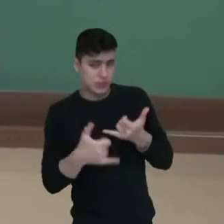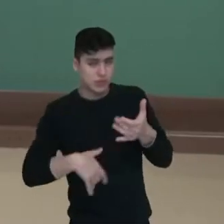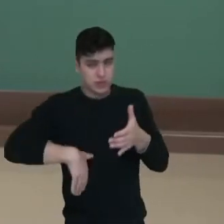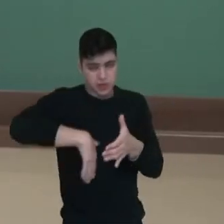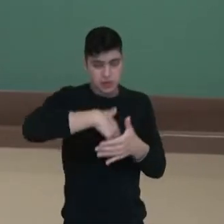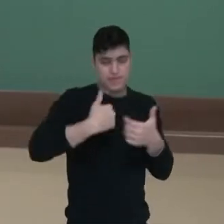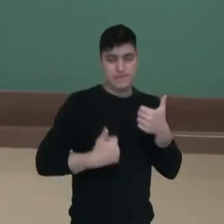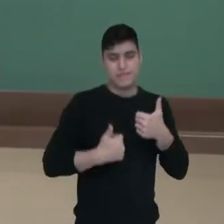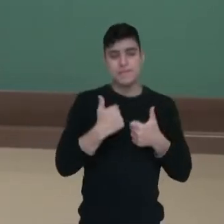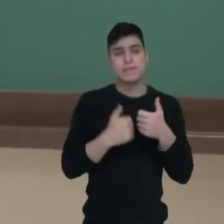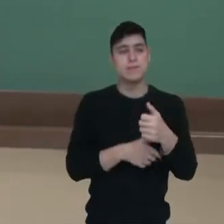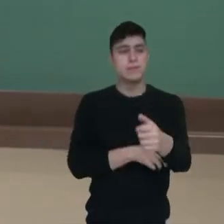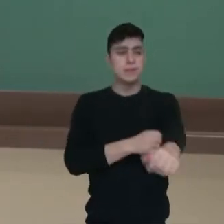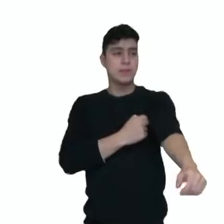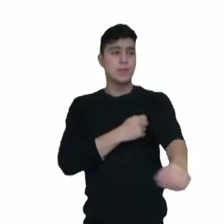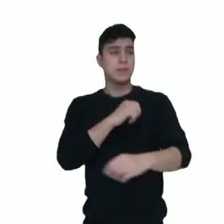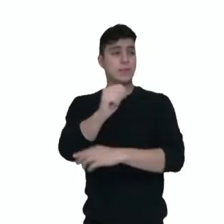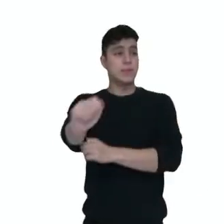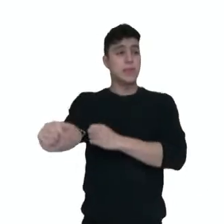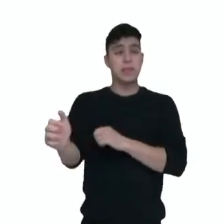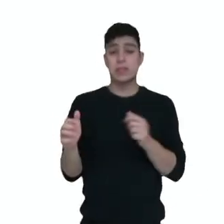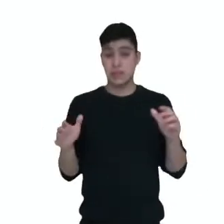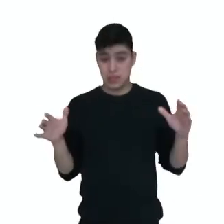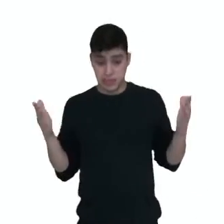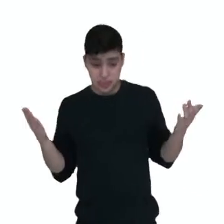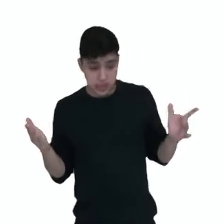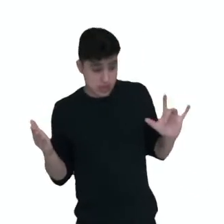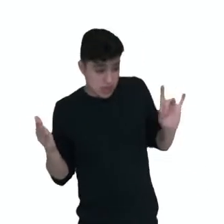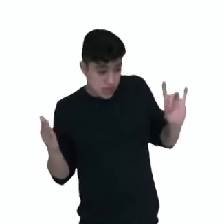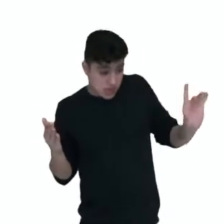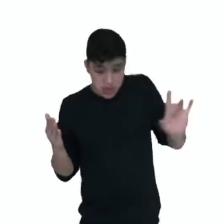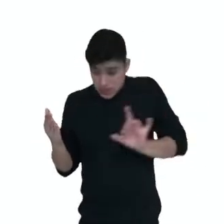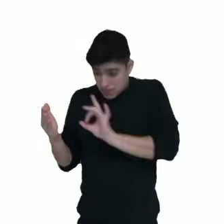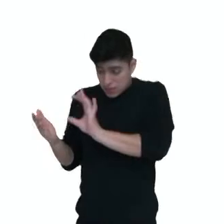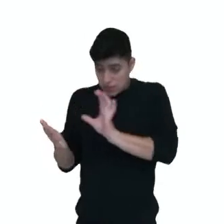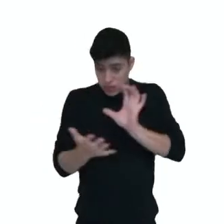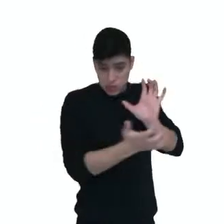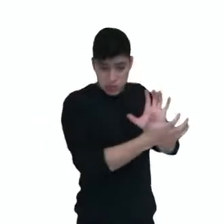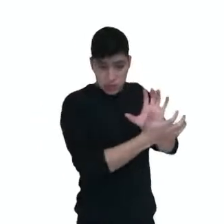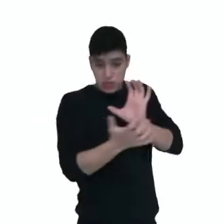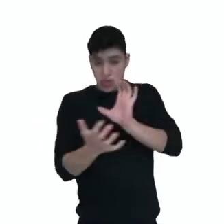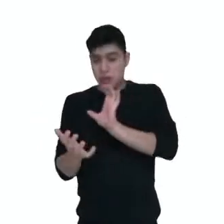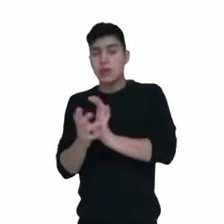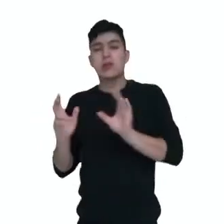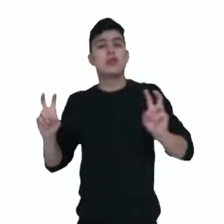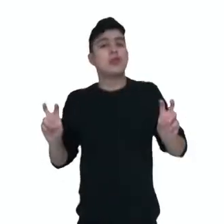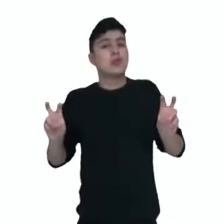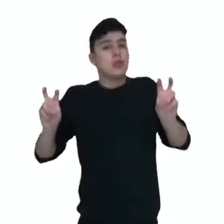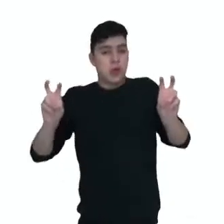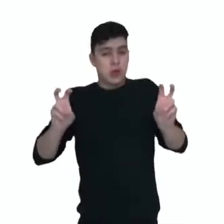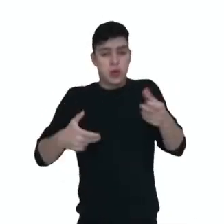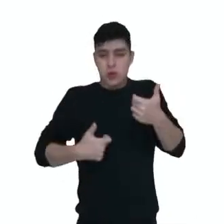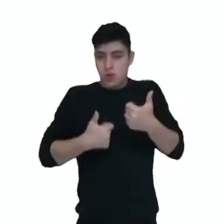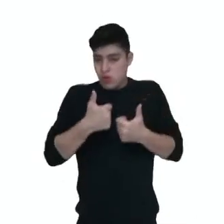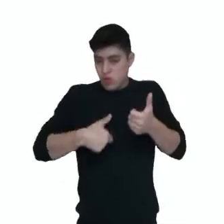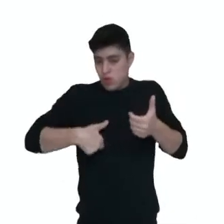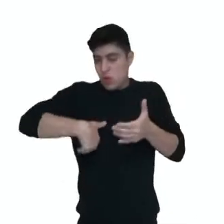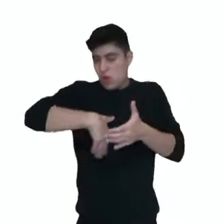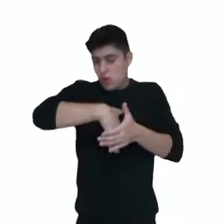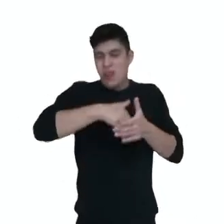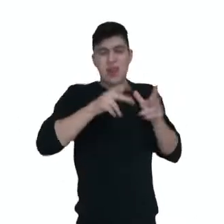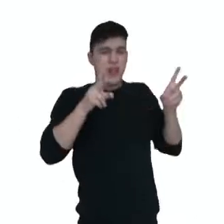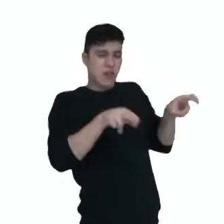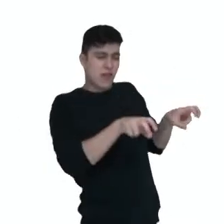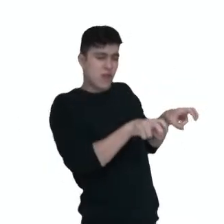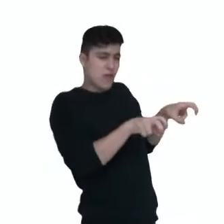esportiva. Então, cada time é formado por 5 jogadores, igual é no futsal,